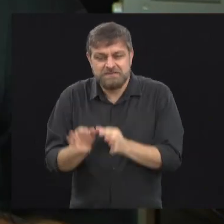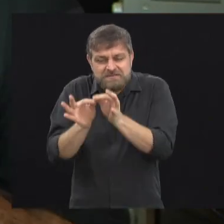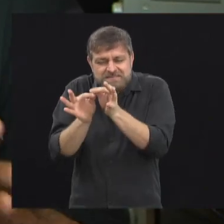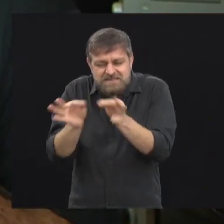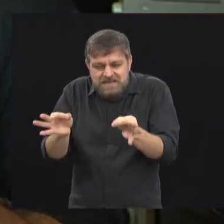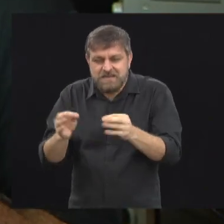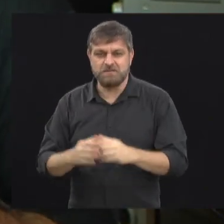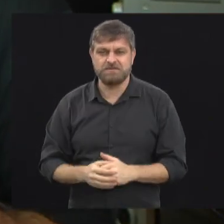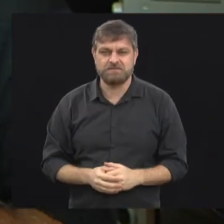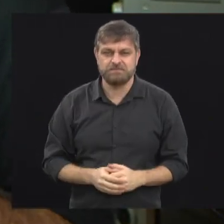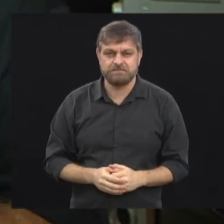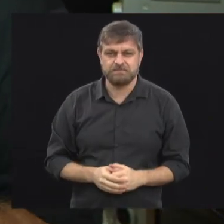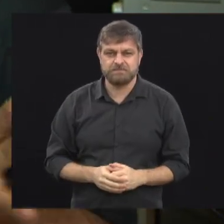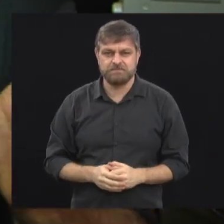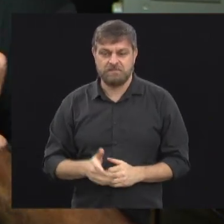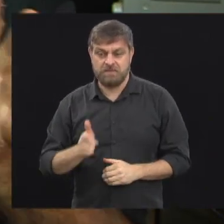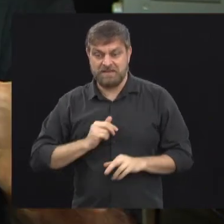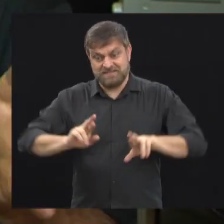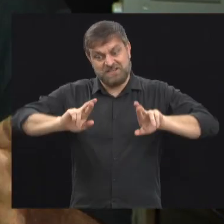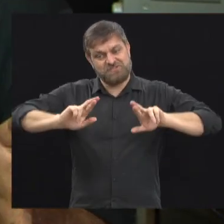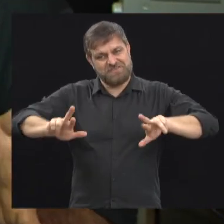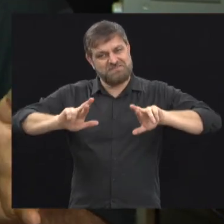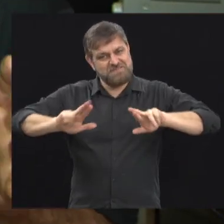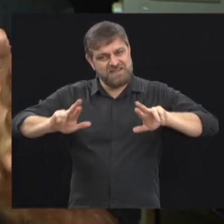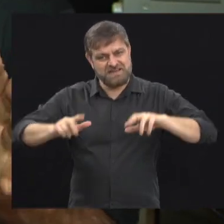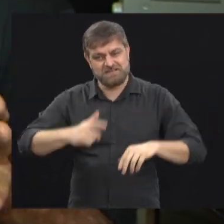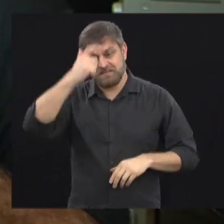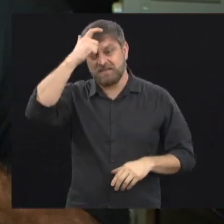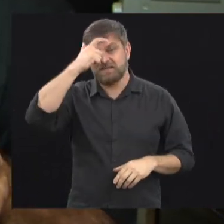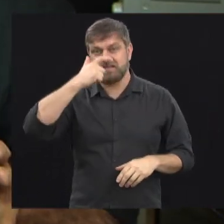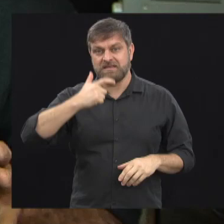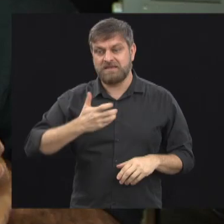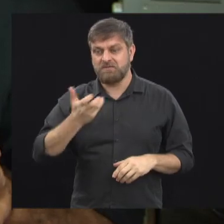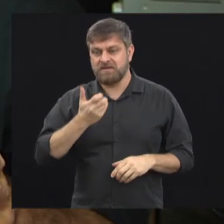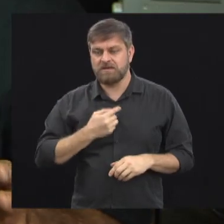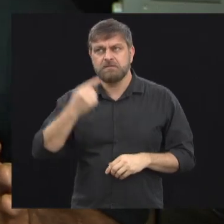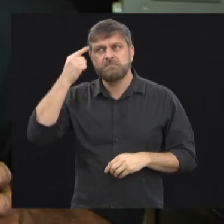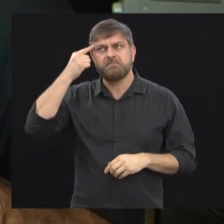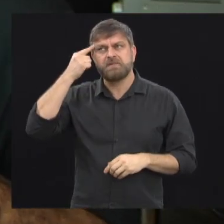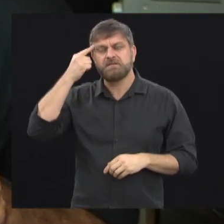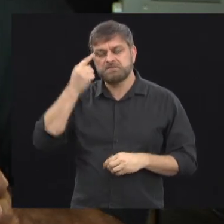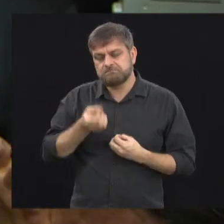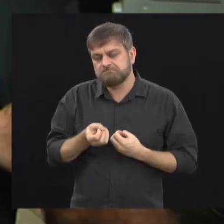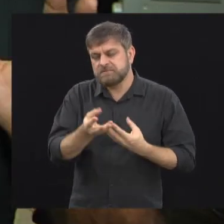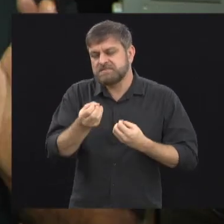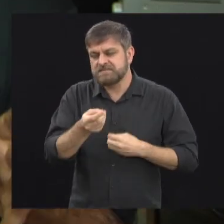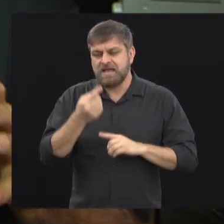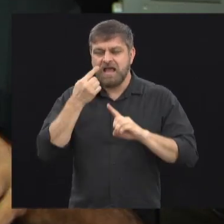como a coisa é um pouco diferenciada, eu procuro compor para